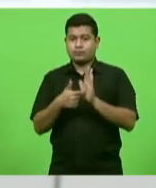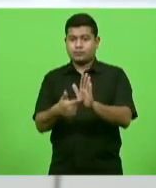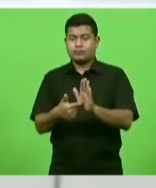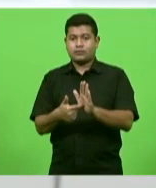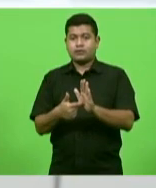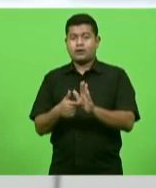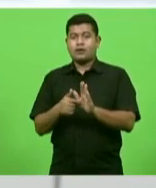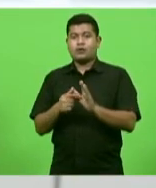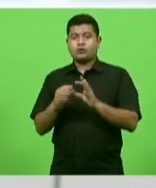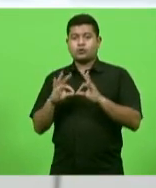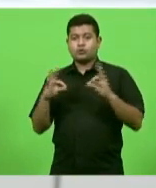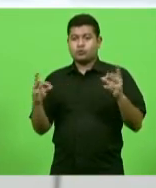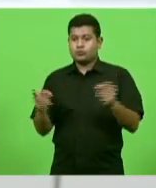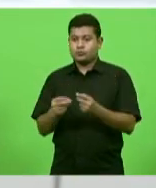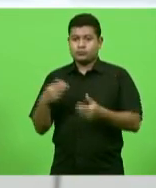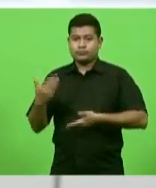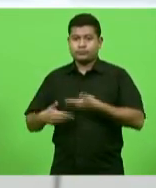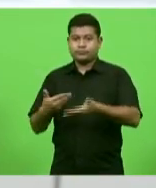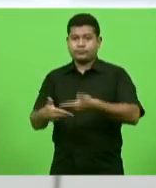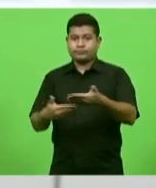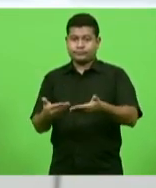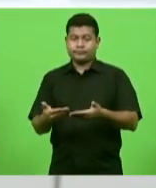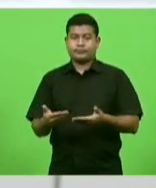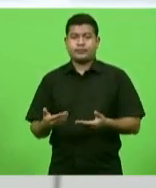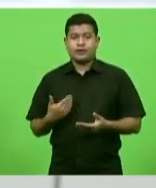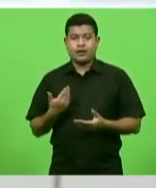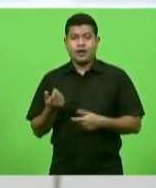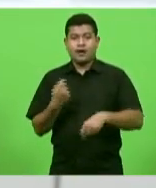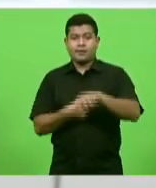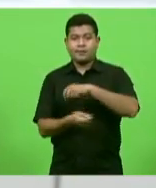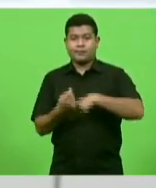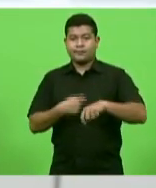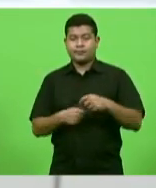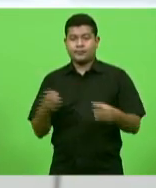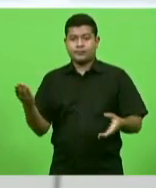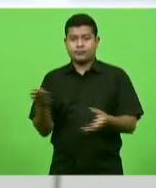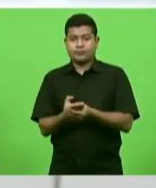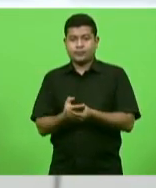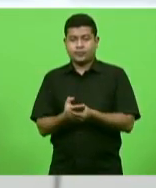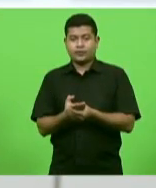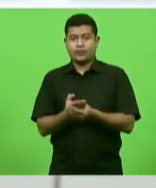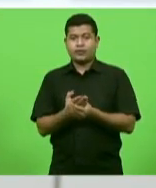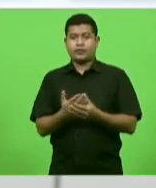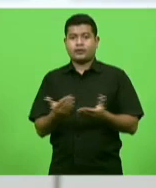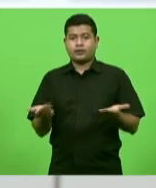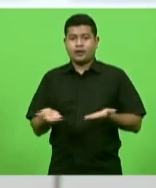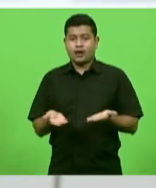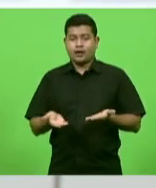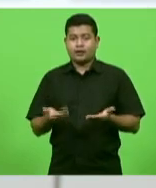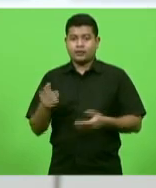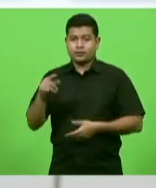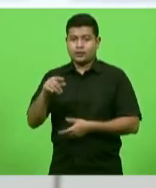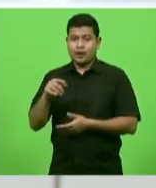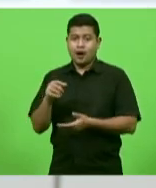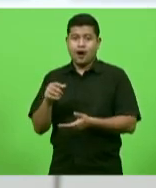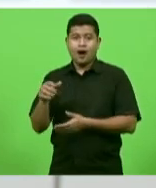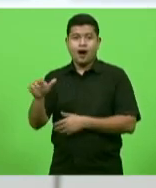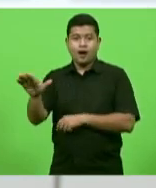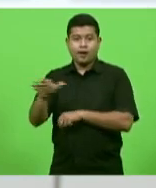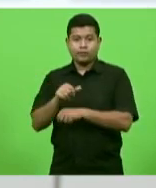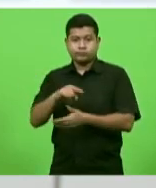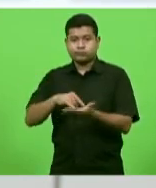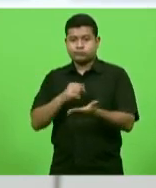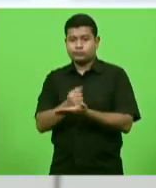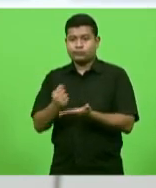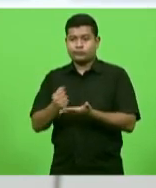toda a tramitação administrativa do processo deflagrado pela contratação dos planos campanha referência a fenzza